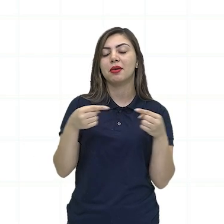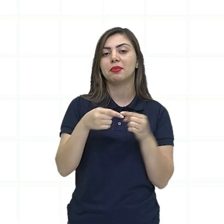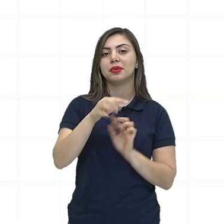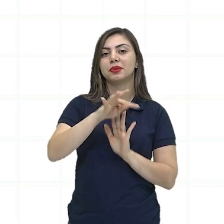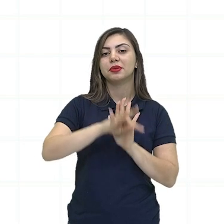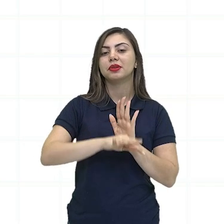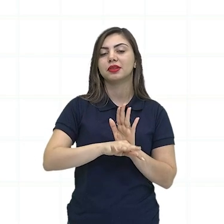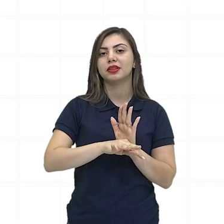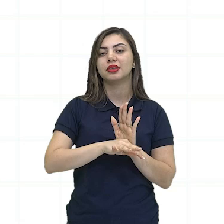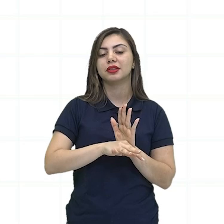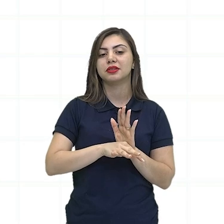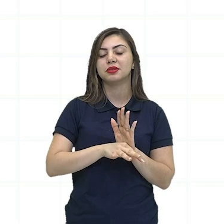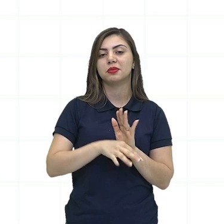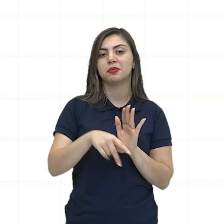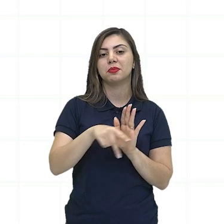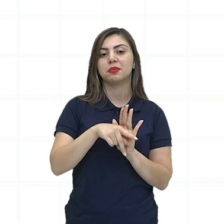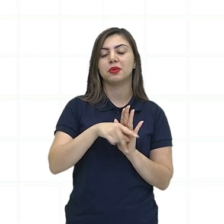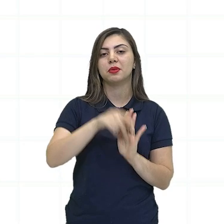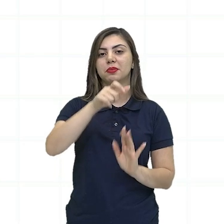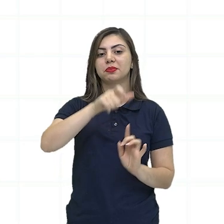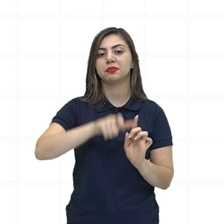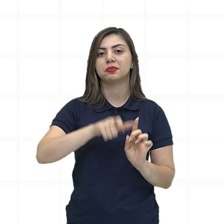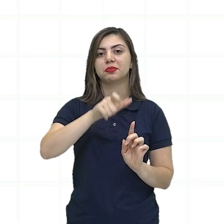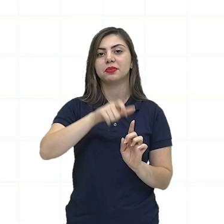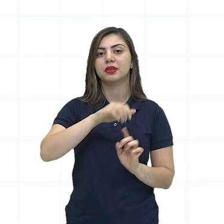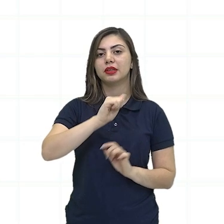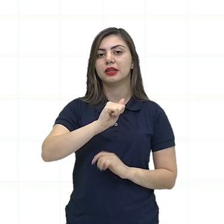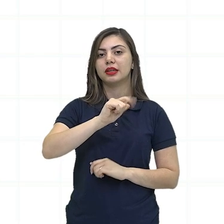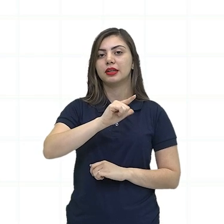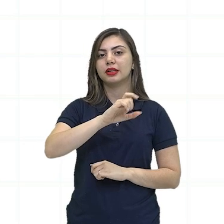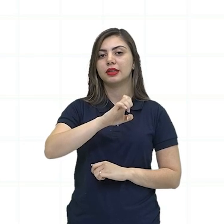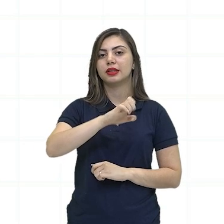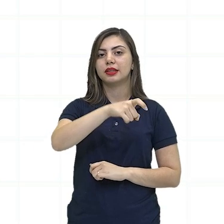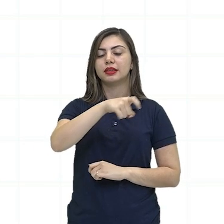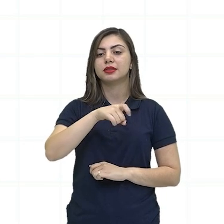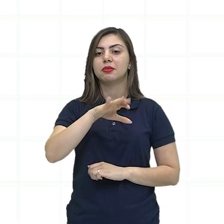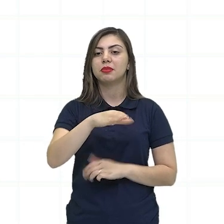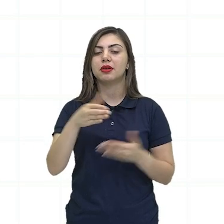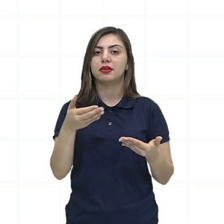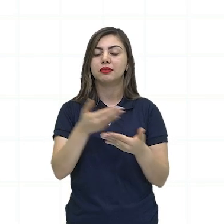aí sobre o Alex, ok? Então, vamos adiante aqui.